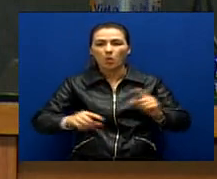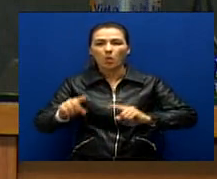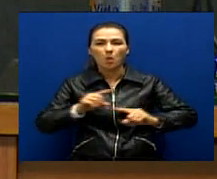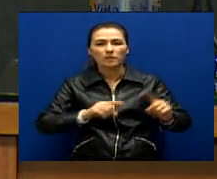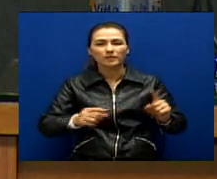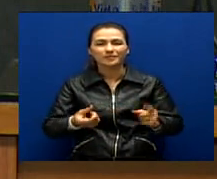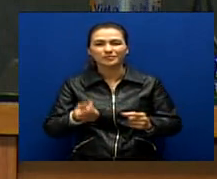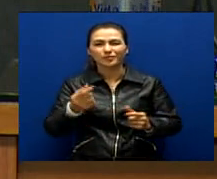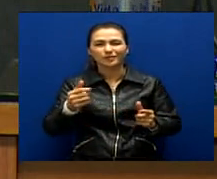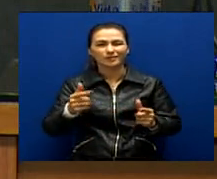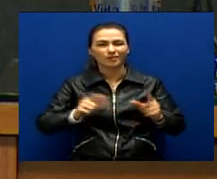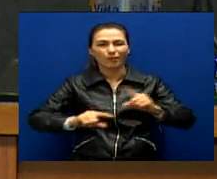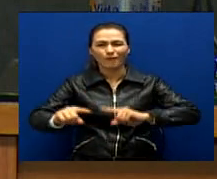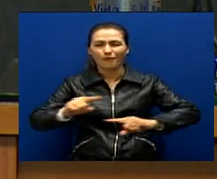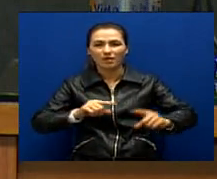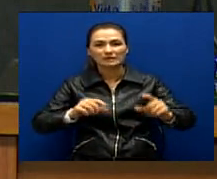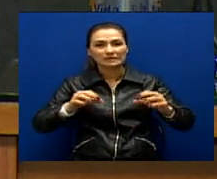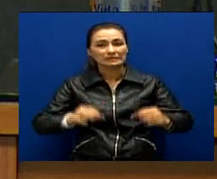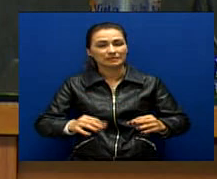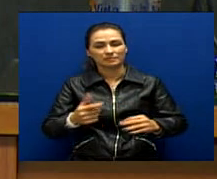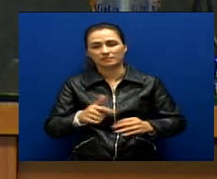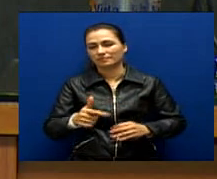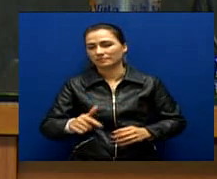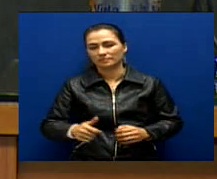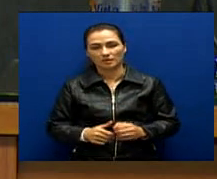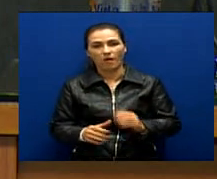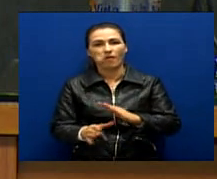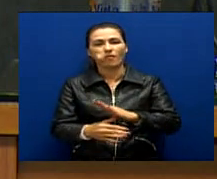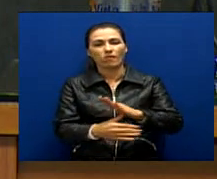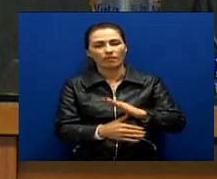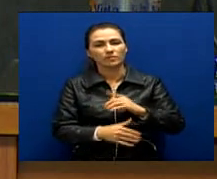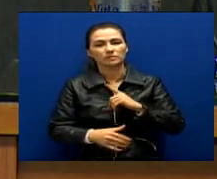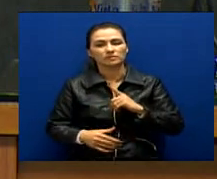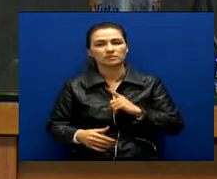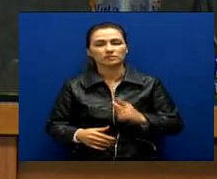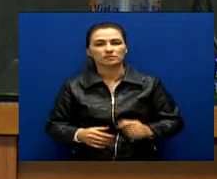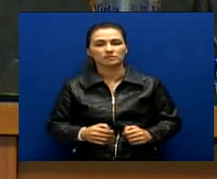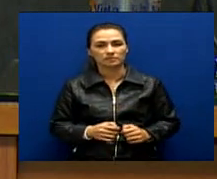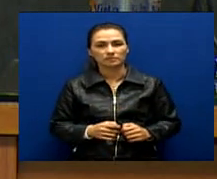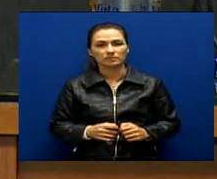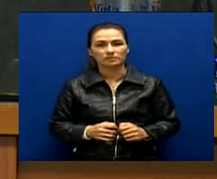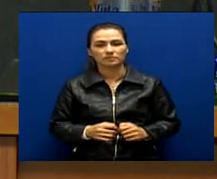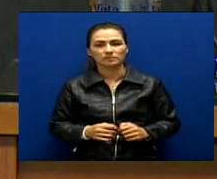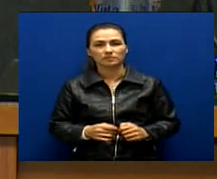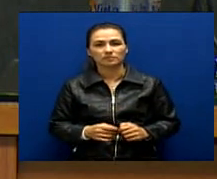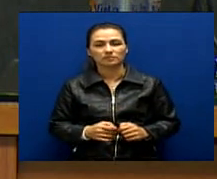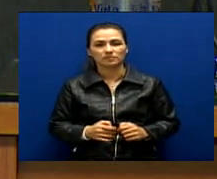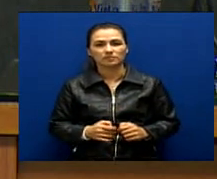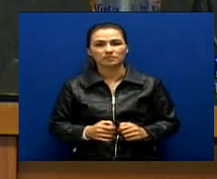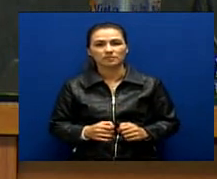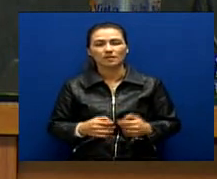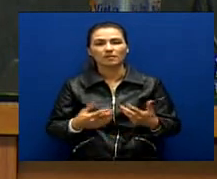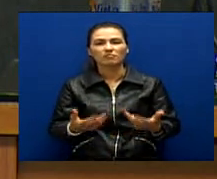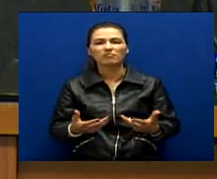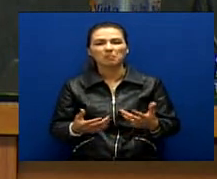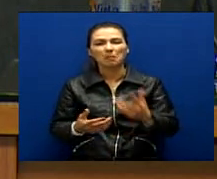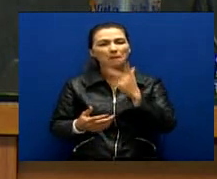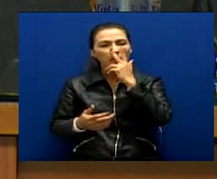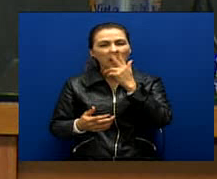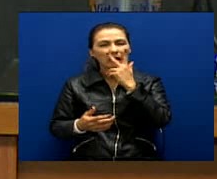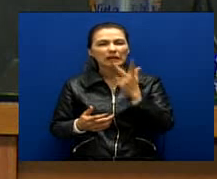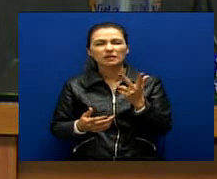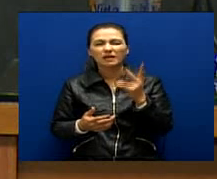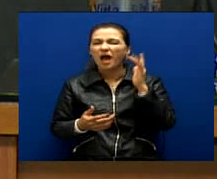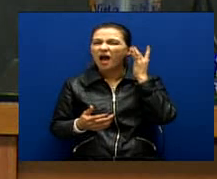tem muita questão aí que a central não parece que o discurso